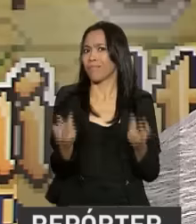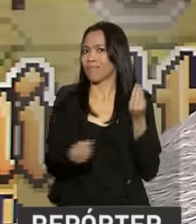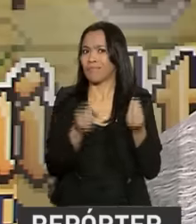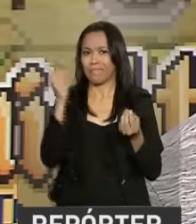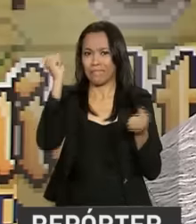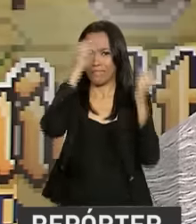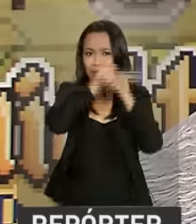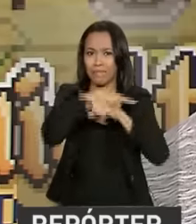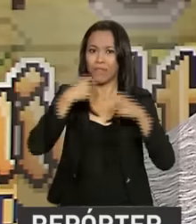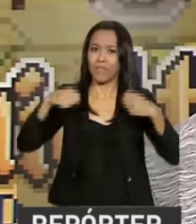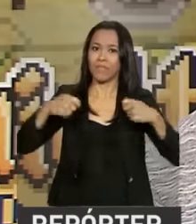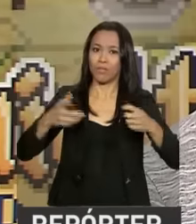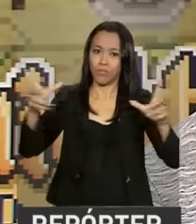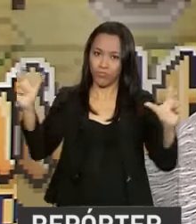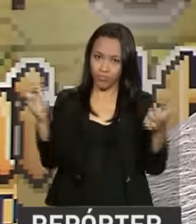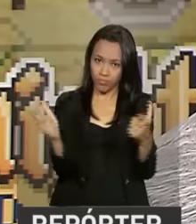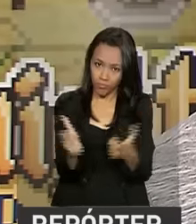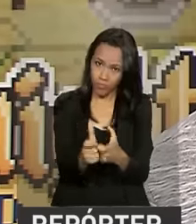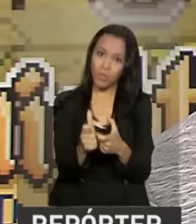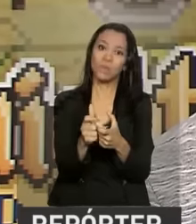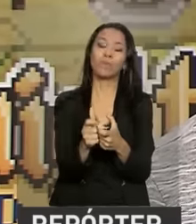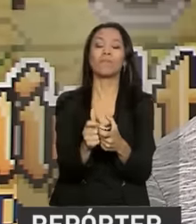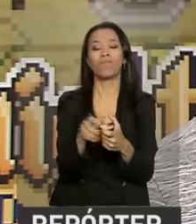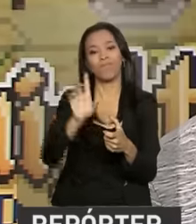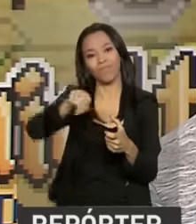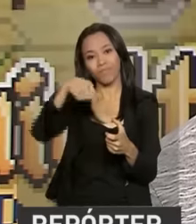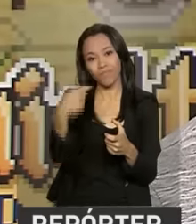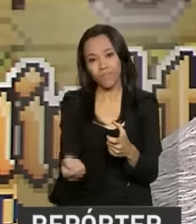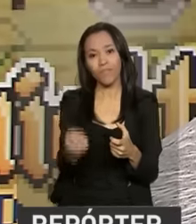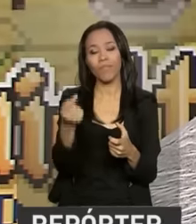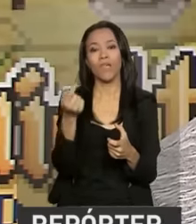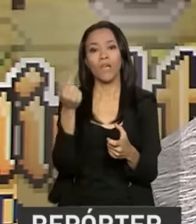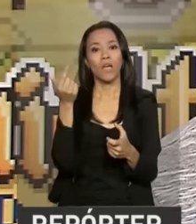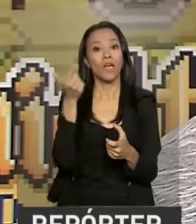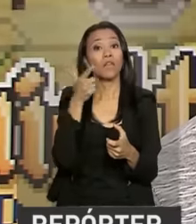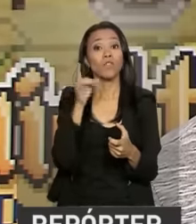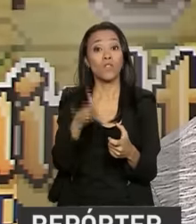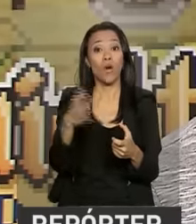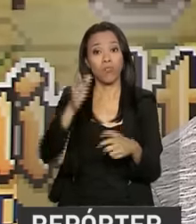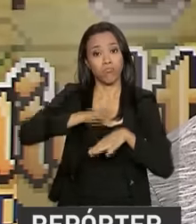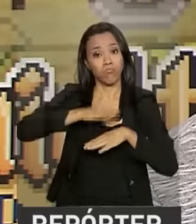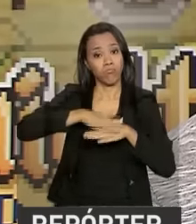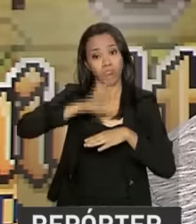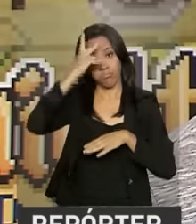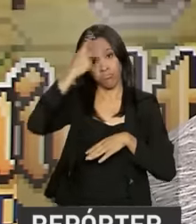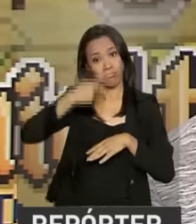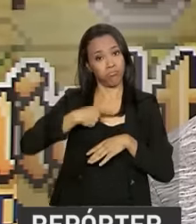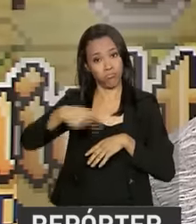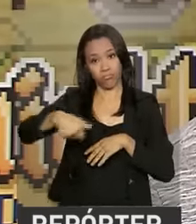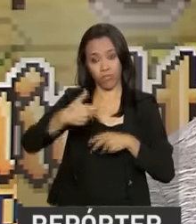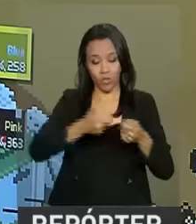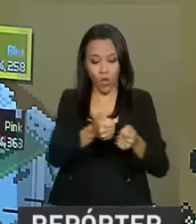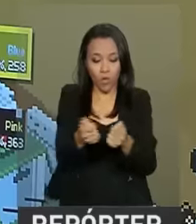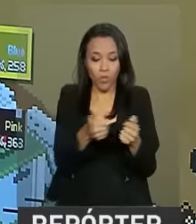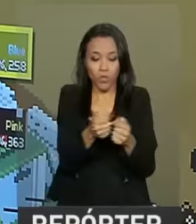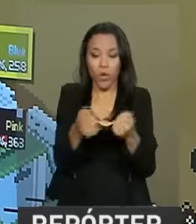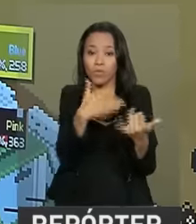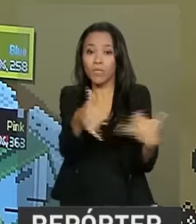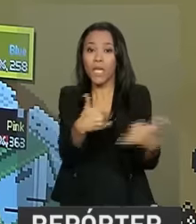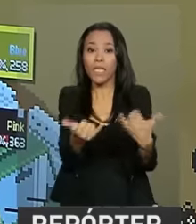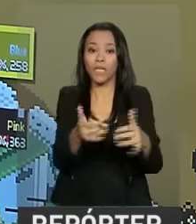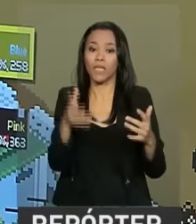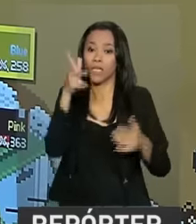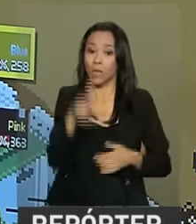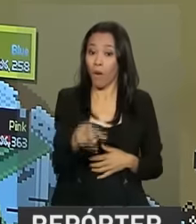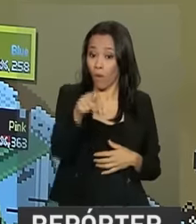gente precisou diminuir os custos e acabamos indo para um outro lado né trabalhamos como por conta própria com jogo de entretenimento games como